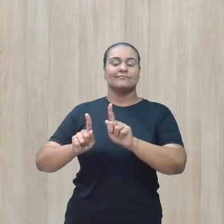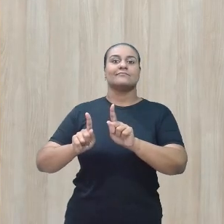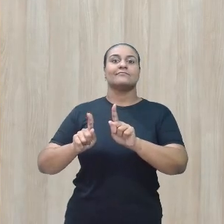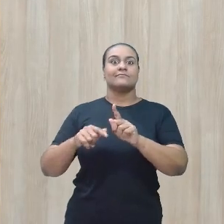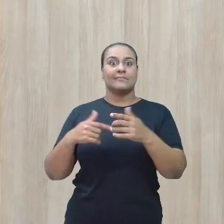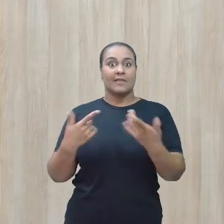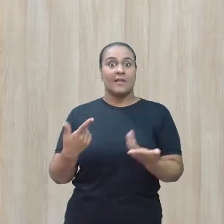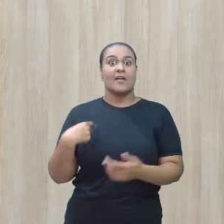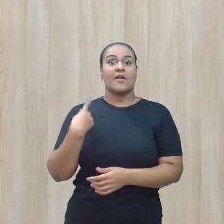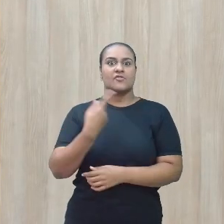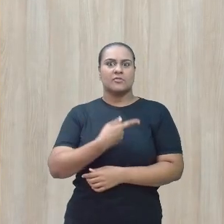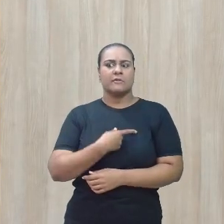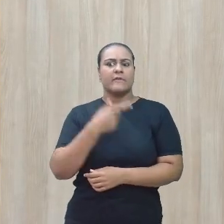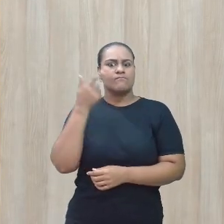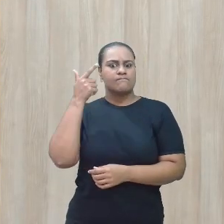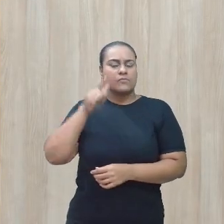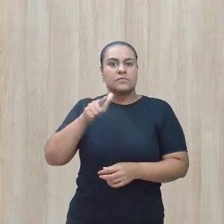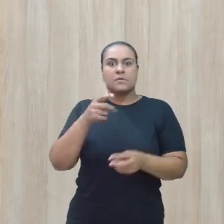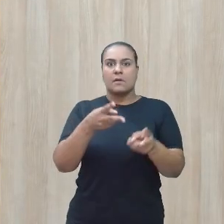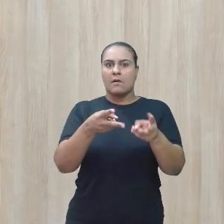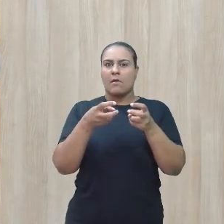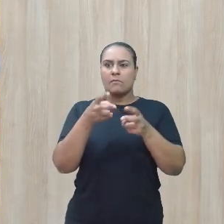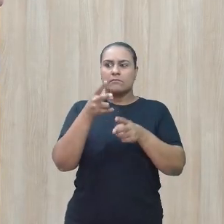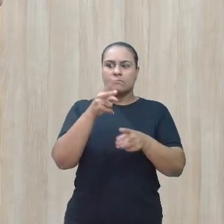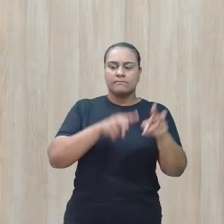esse poder de observação.